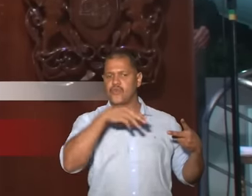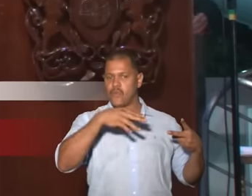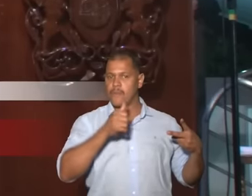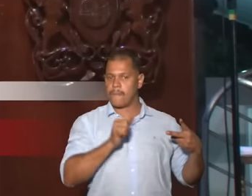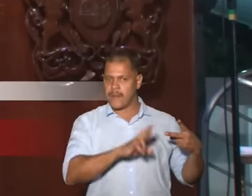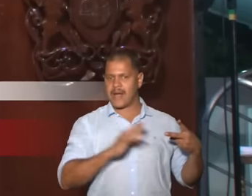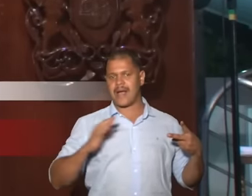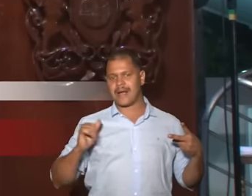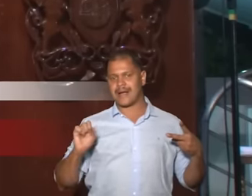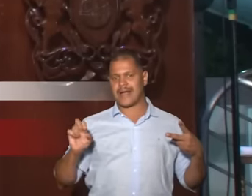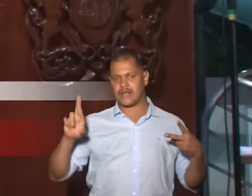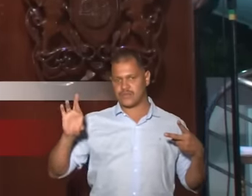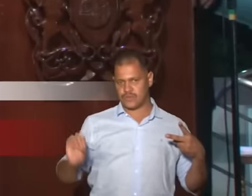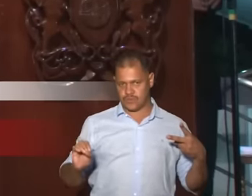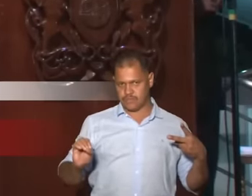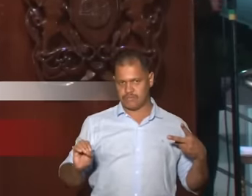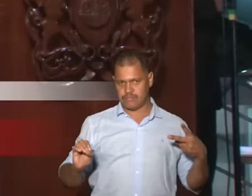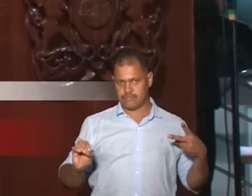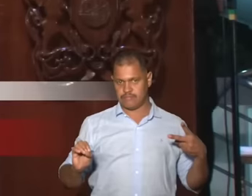Castro Botelho.